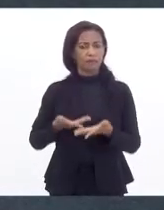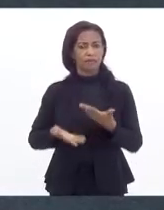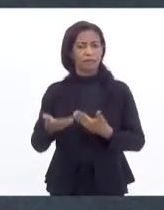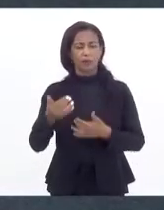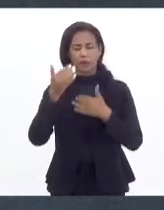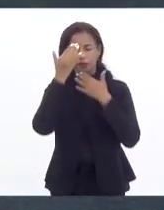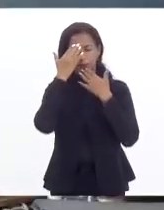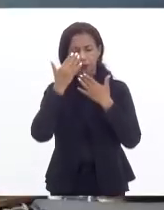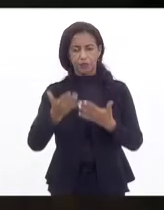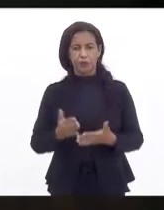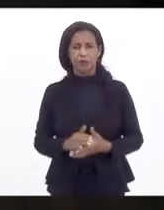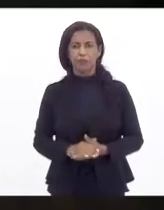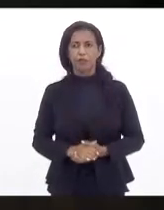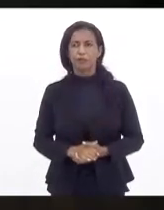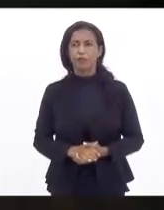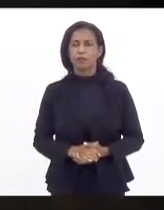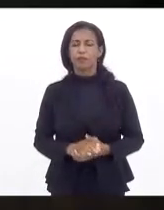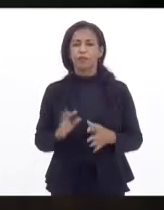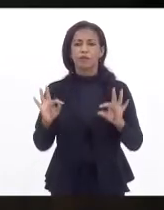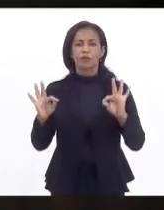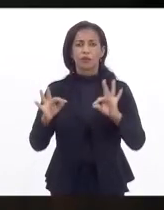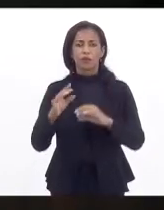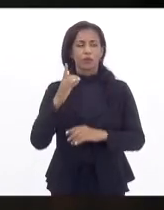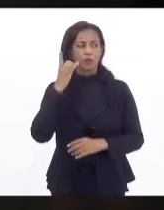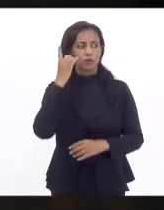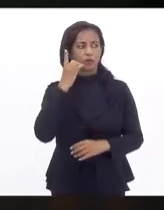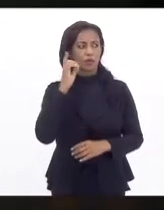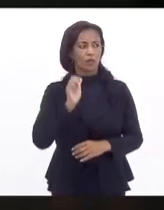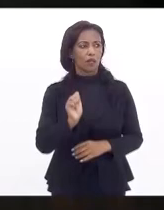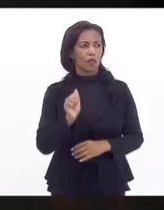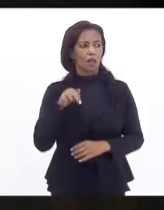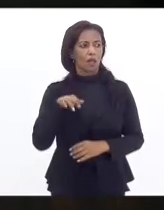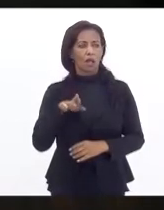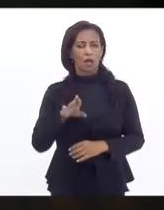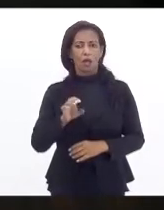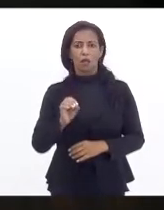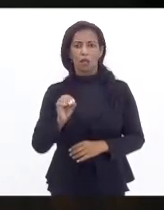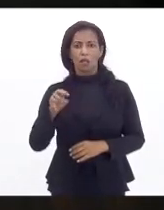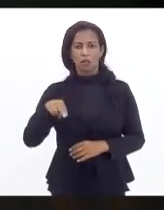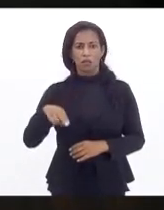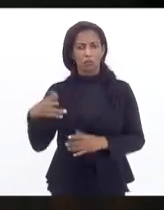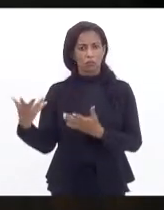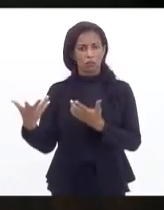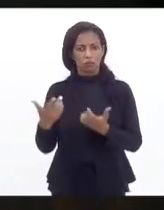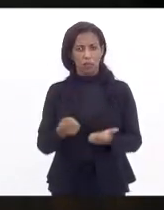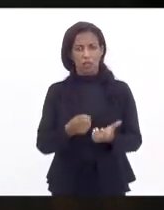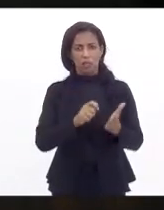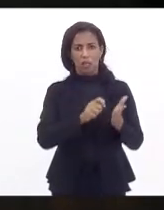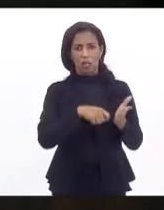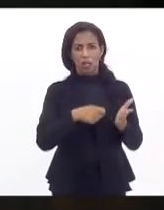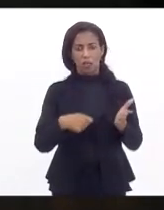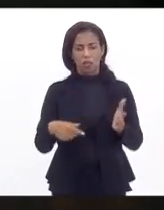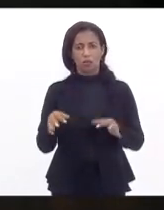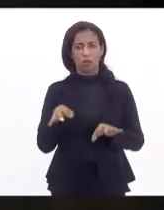Muito obrigado, presidente. Atenção, senhoras e senhores deputados. O deputado Anderson Moraes está concedendo coautoria ao projeto.